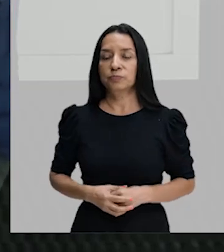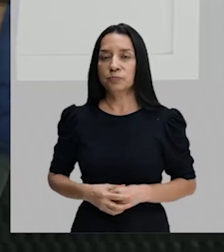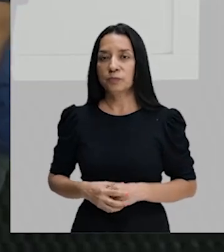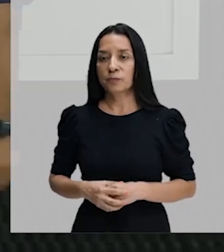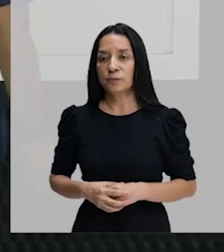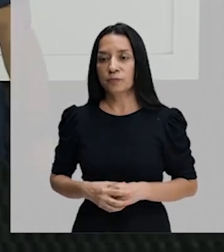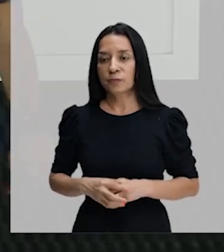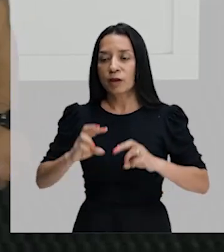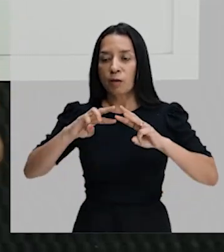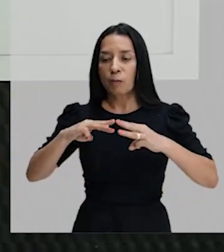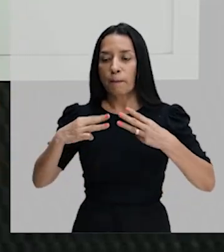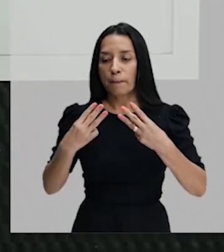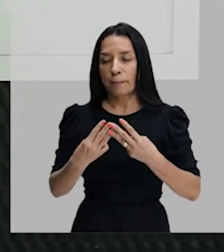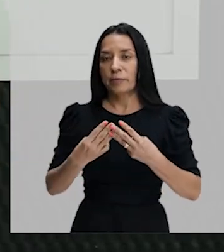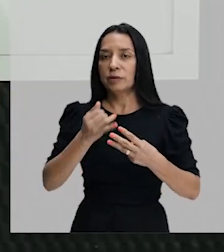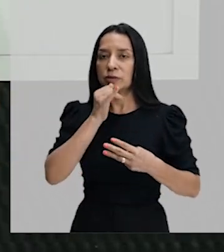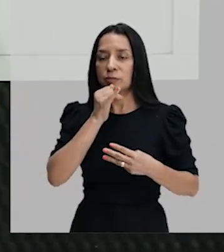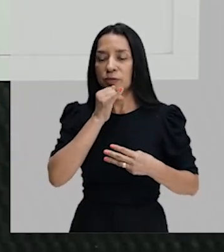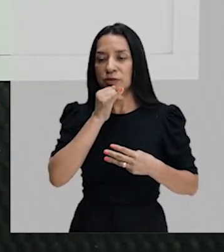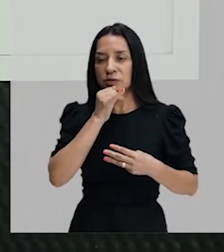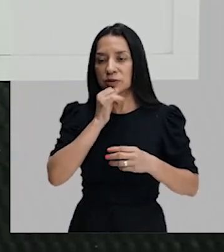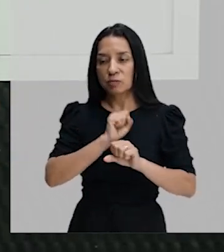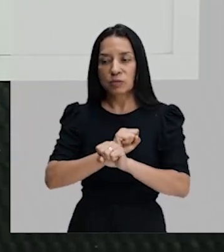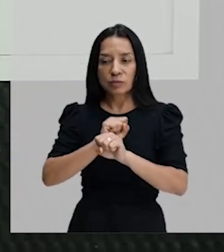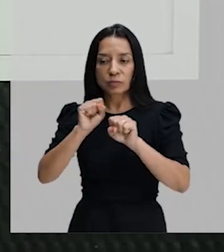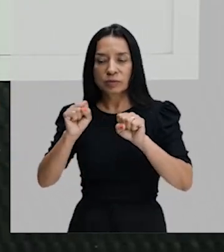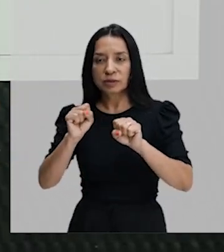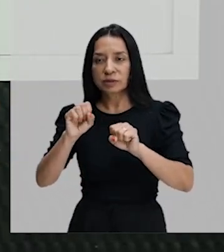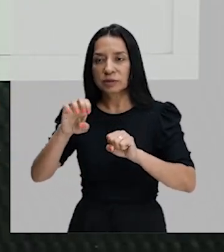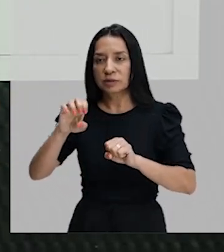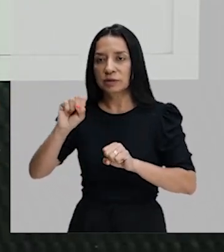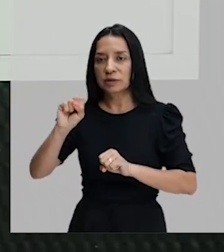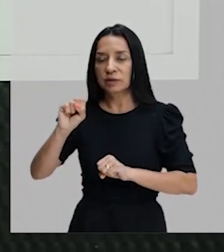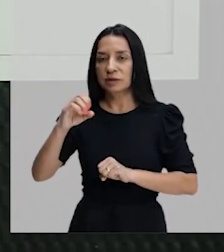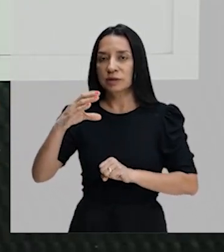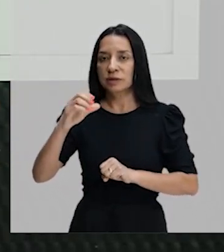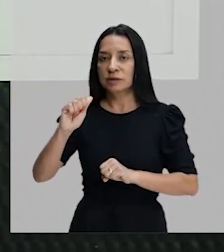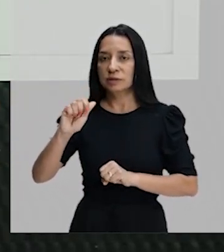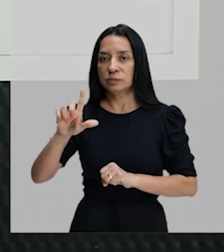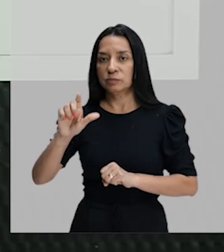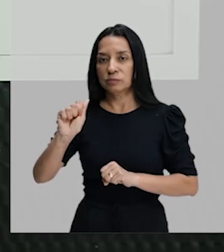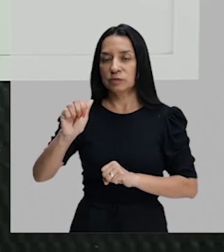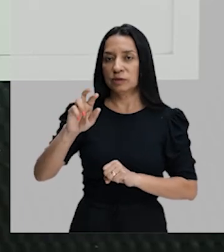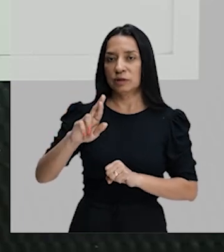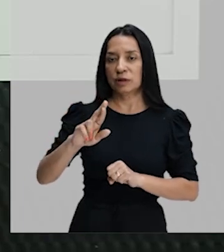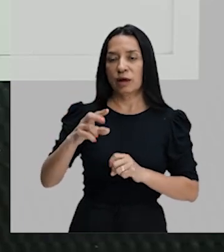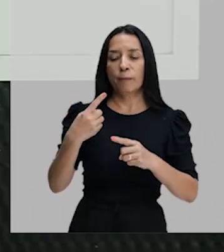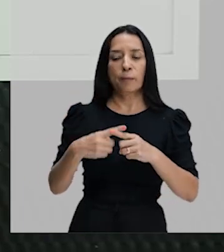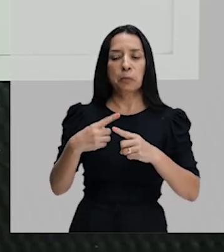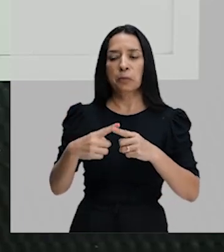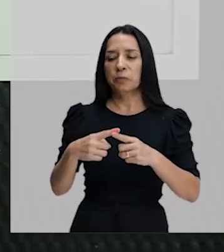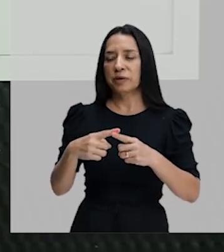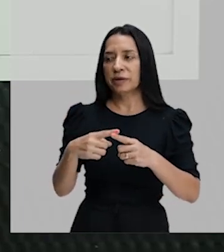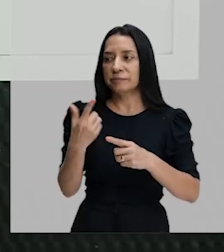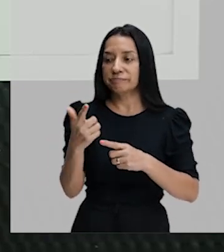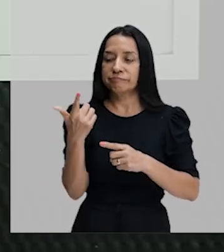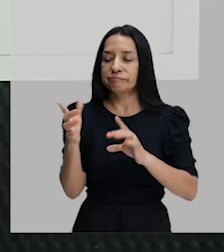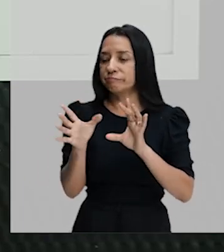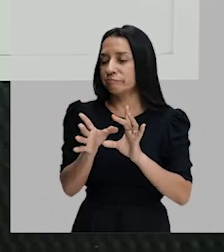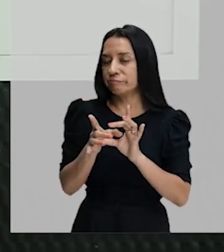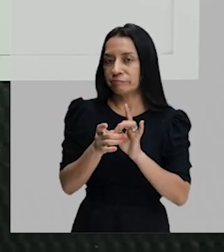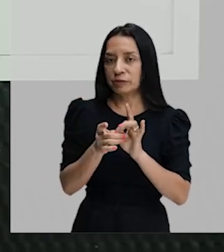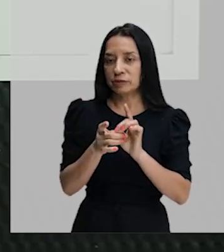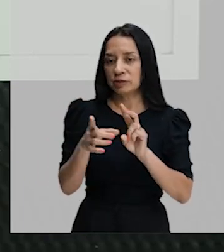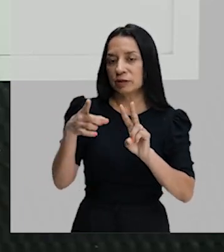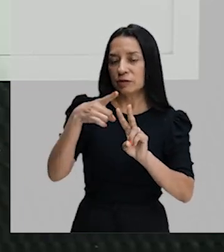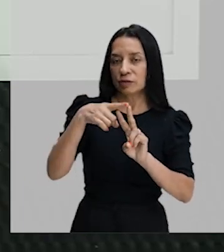A massa, por exemplo, a massa é uma grandeza escalar, porque ela não tem uma dependência vetorial. A massa ela é a